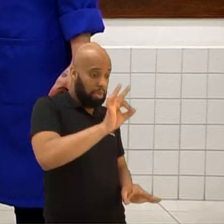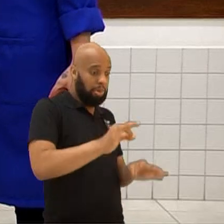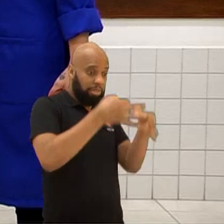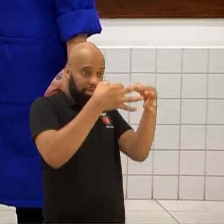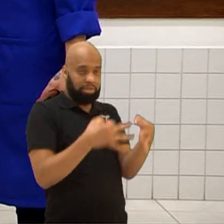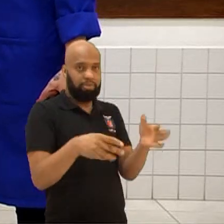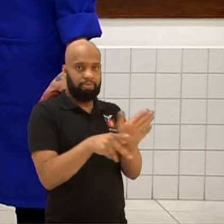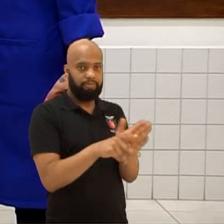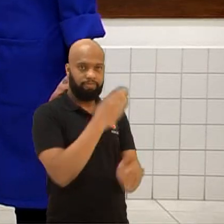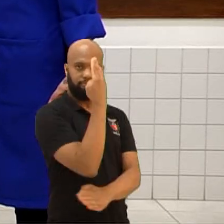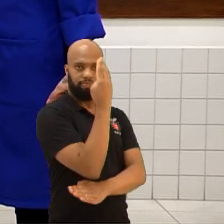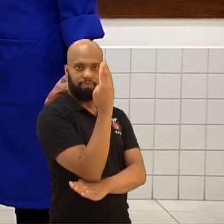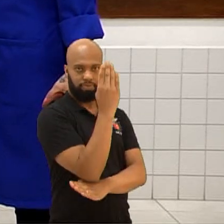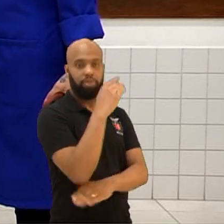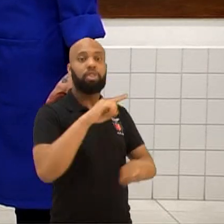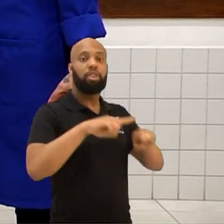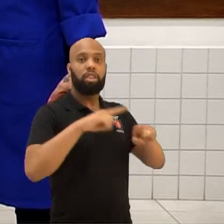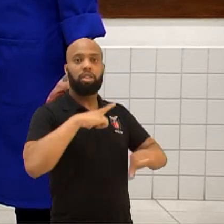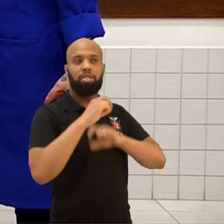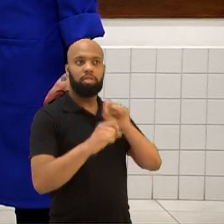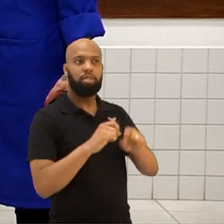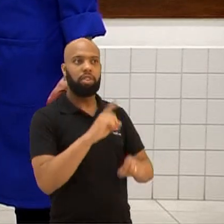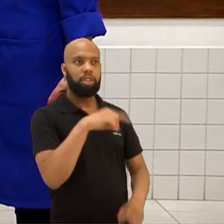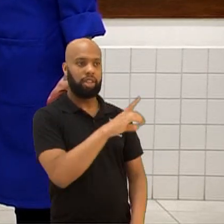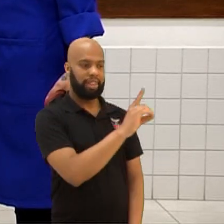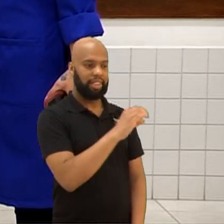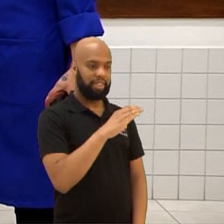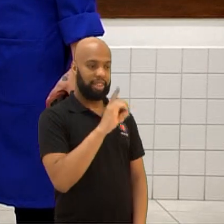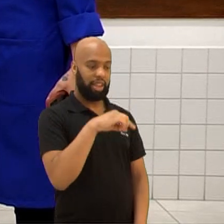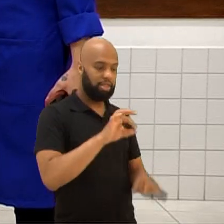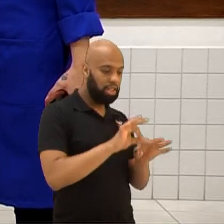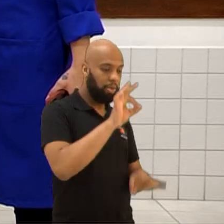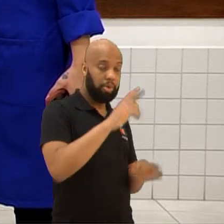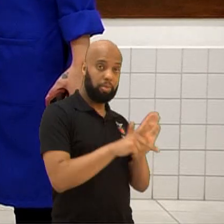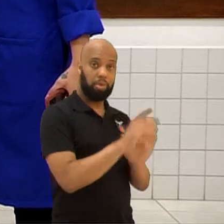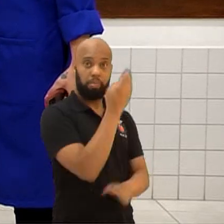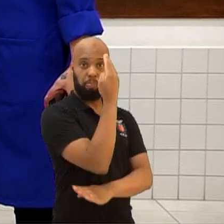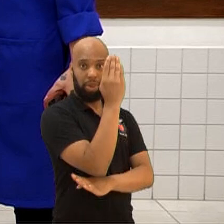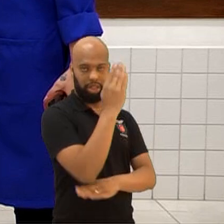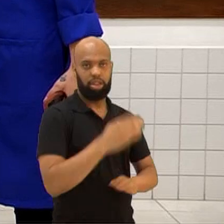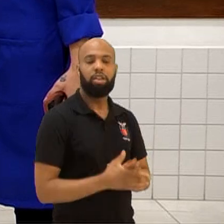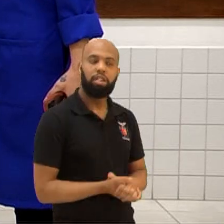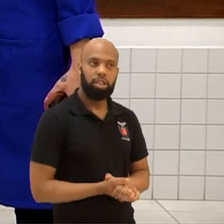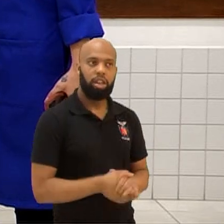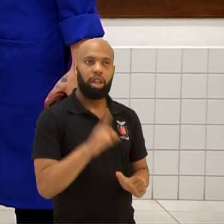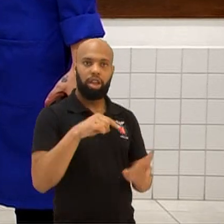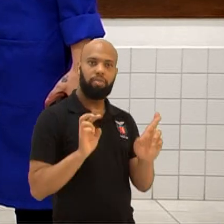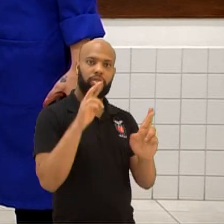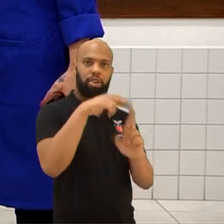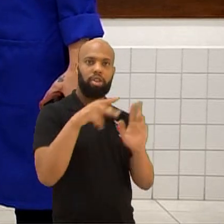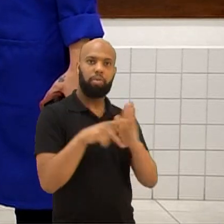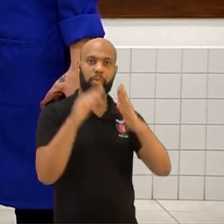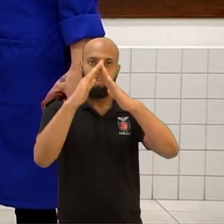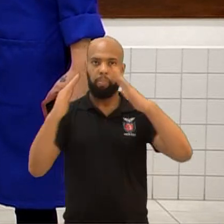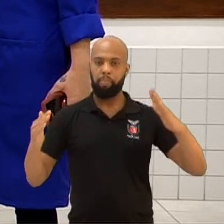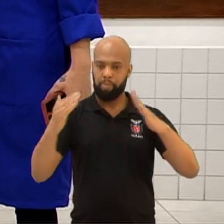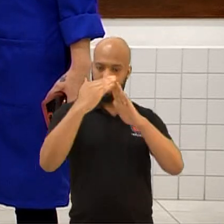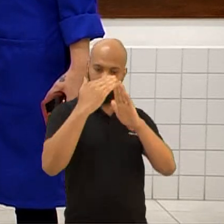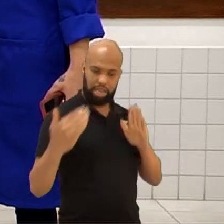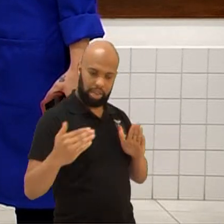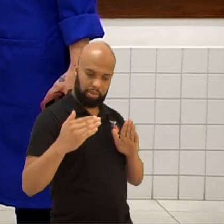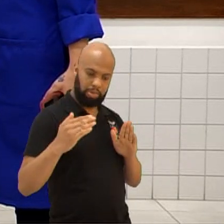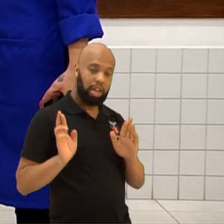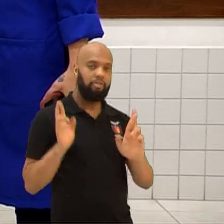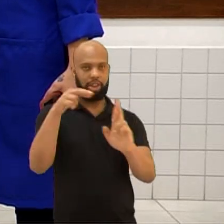exato dessa estaca, mas DC é o tamanho da estaca, né? Referência à altura da pirâmide. E aqui, ó,